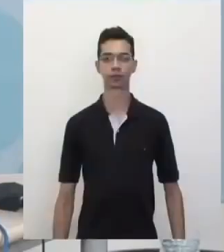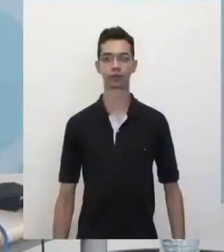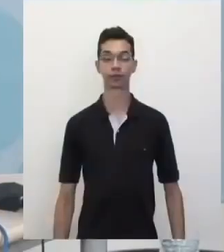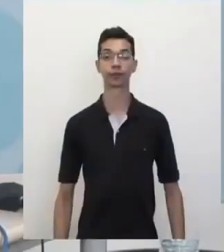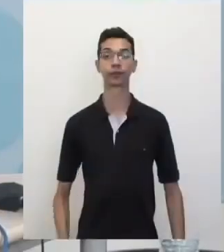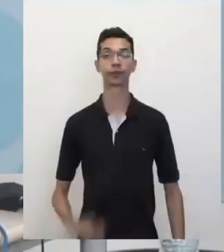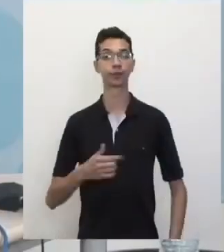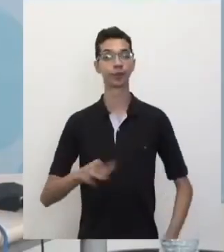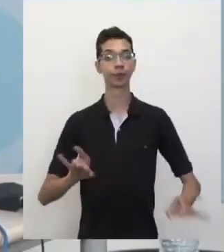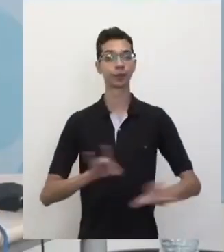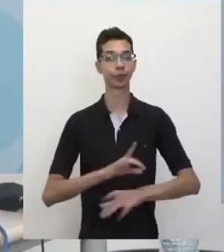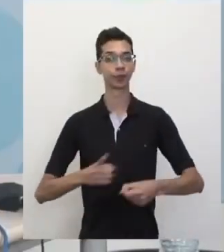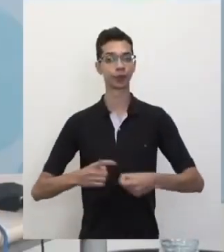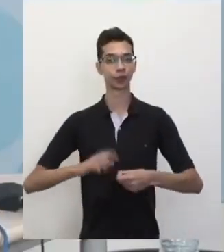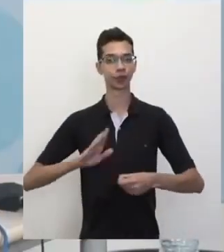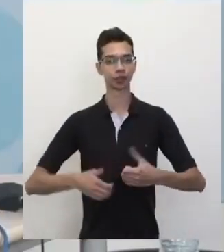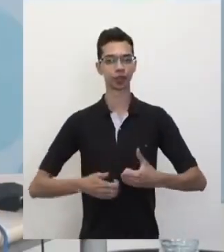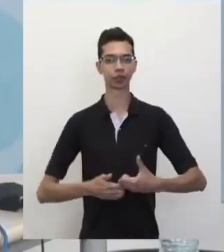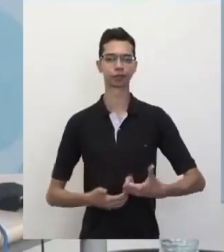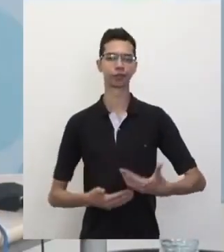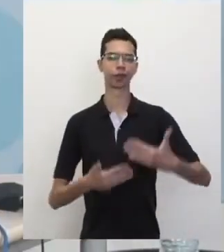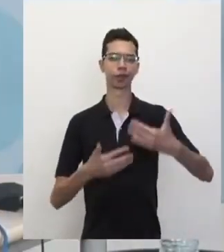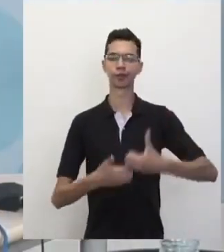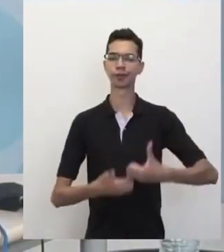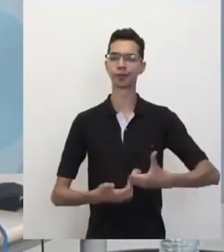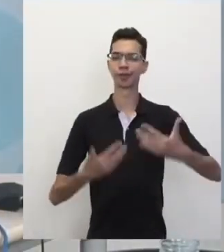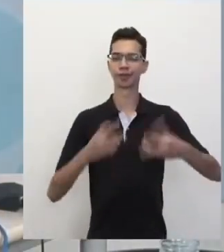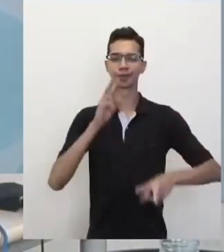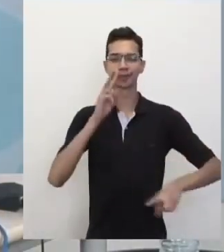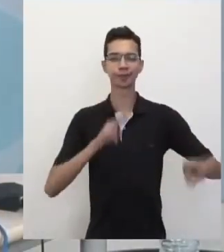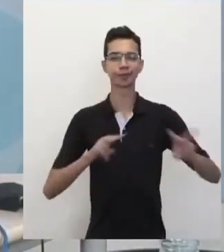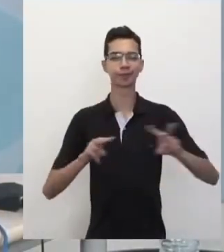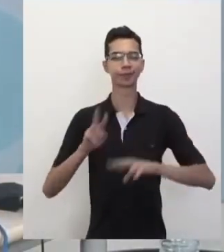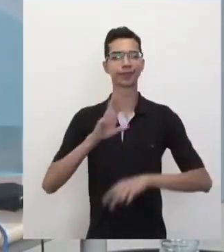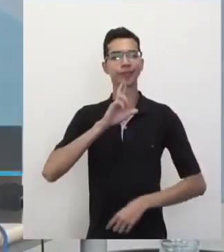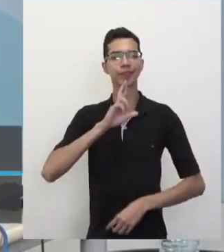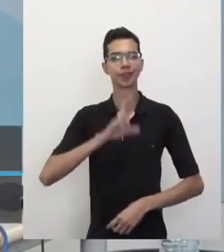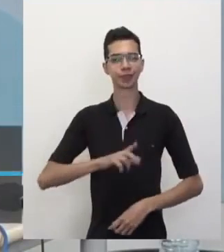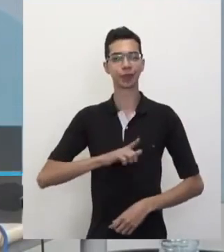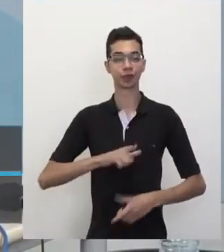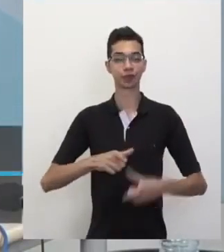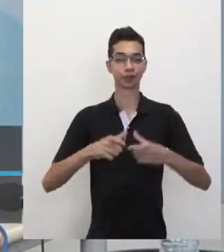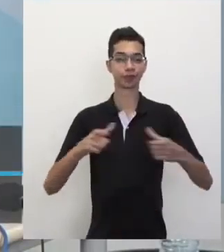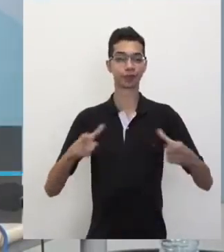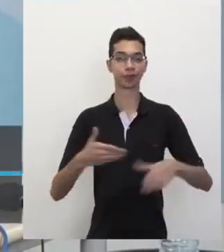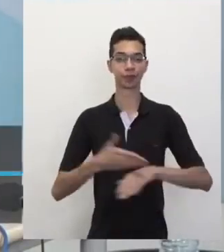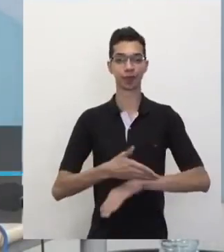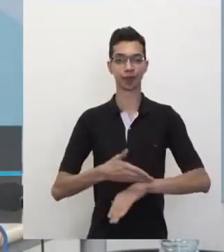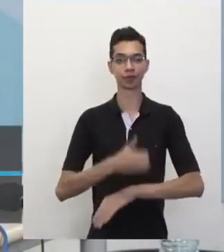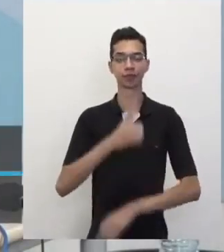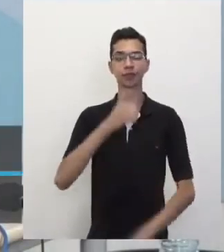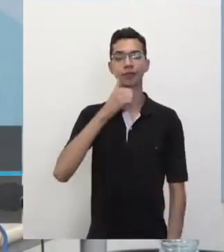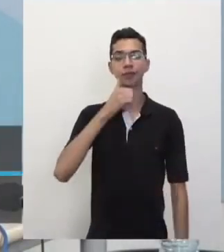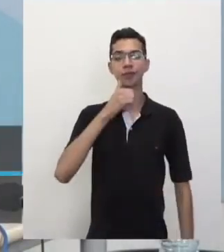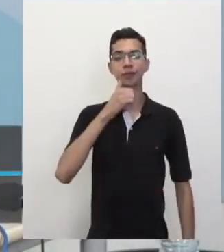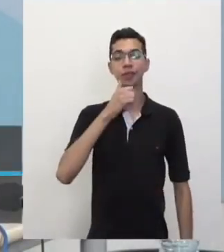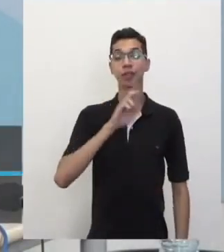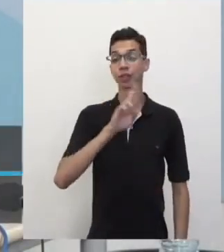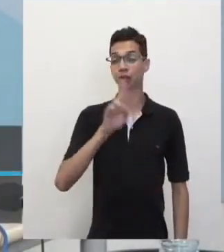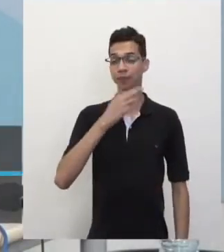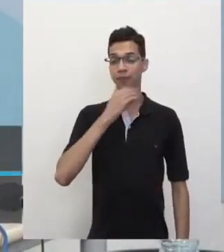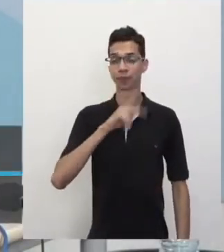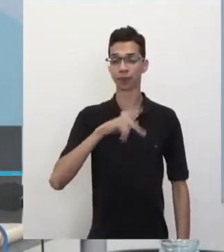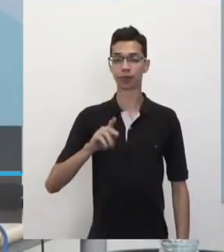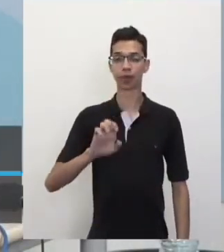Oi, Viviane, retornamos aqui, o chat sempre com muitas considerações, pessoal participando, tá? A professor Edson, lá da PEI, Carmen